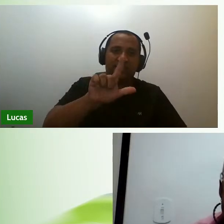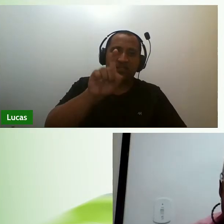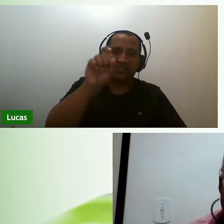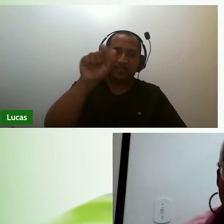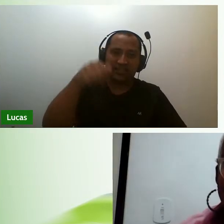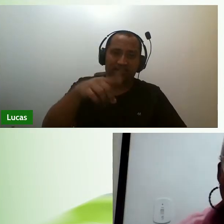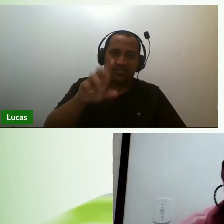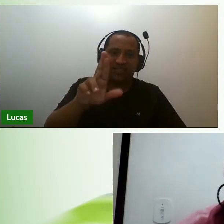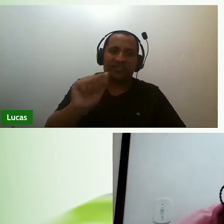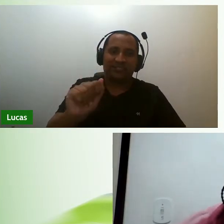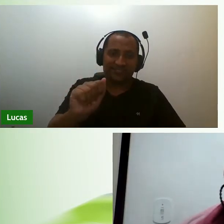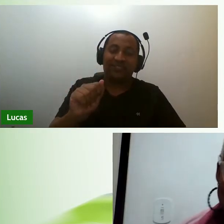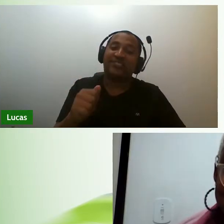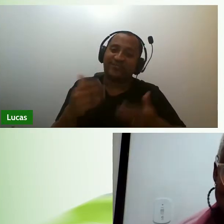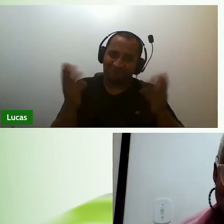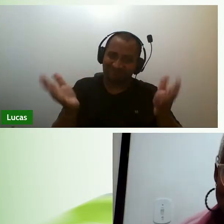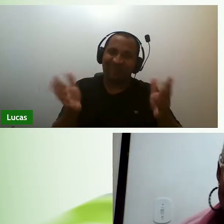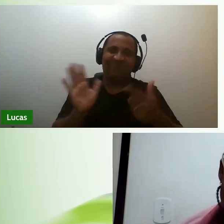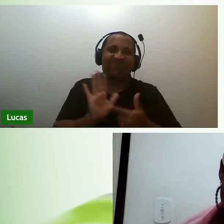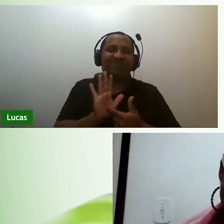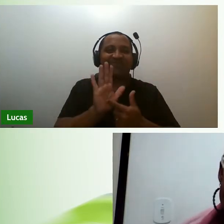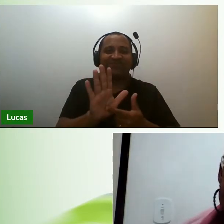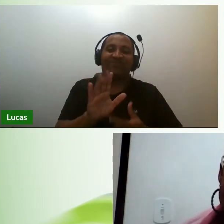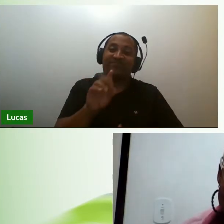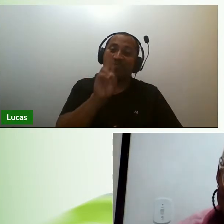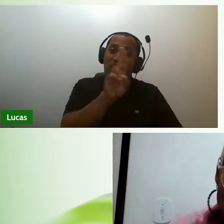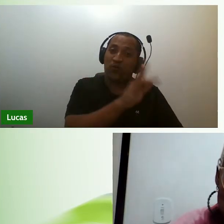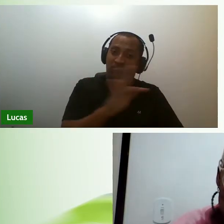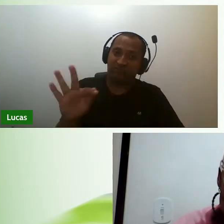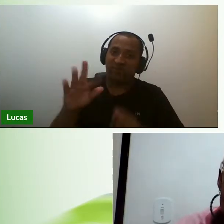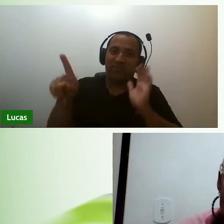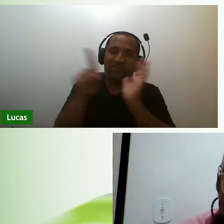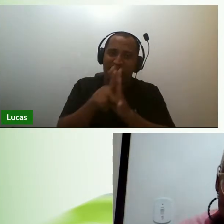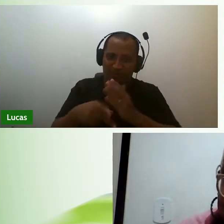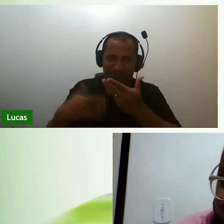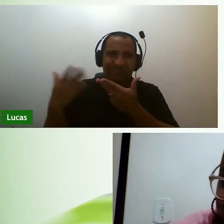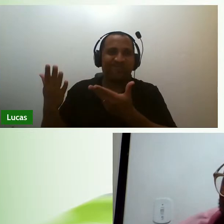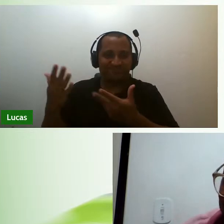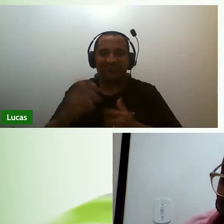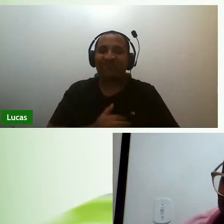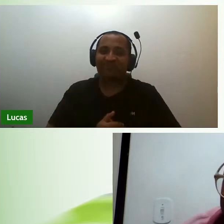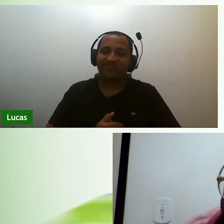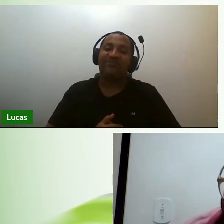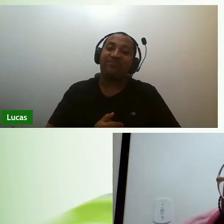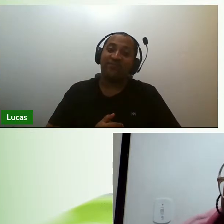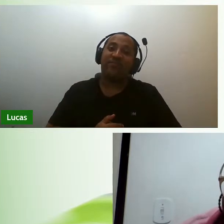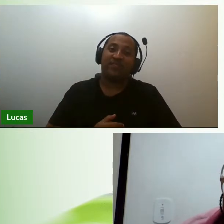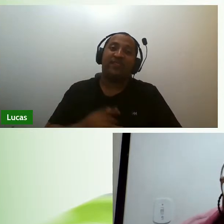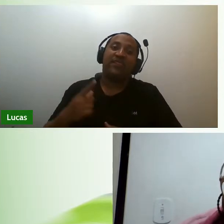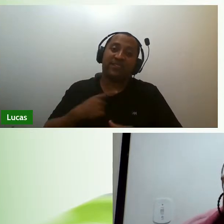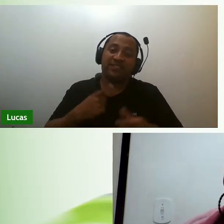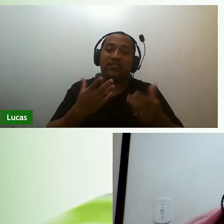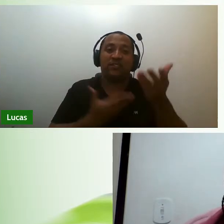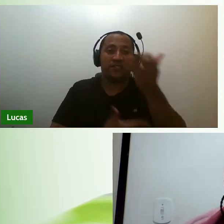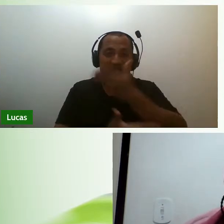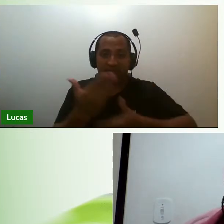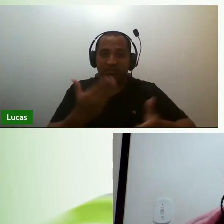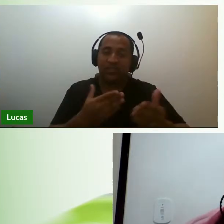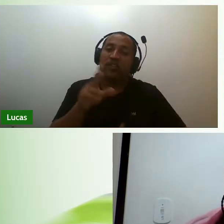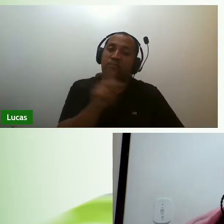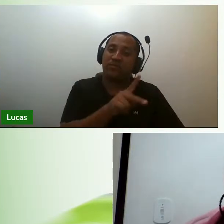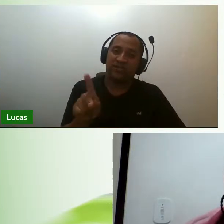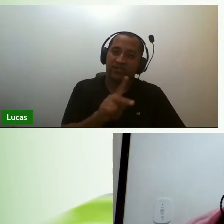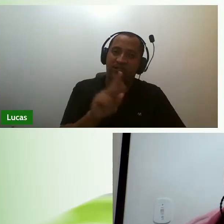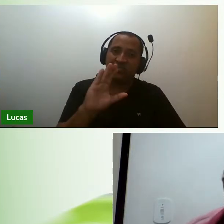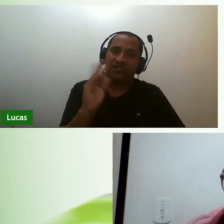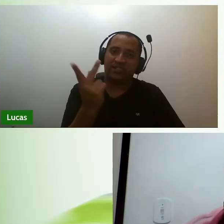Silva, já foi apresentada, ela que é da Universidade Federal Fluminense, e nós contaremos com a mediação do professor Charles Carpes,